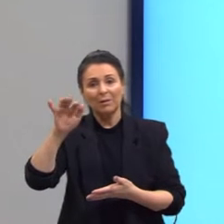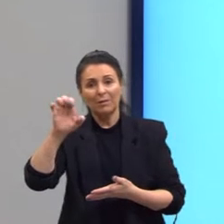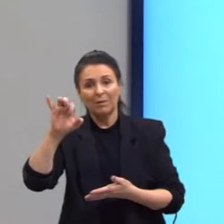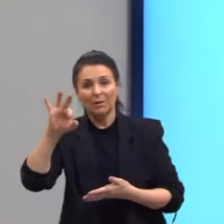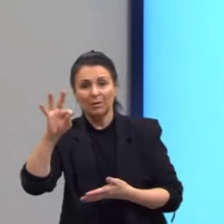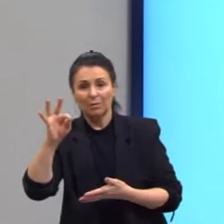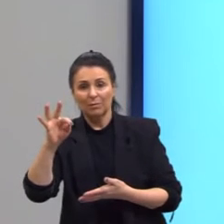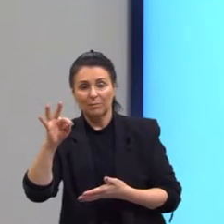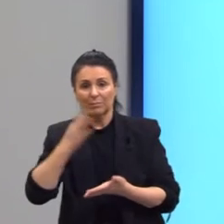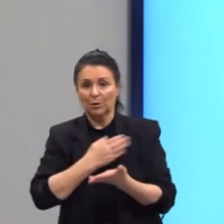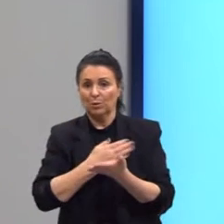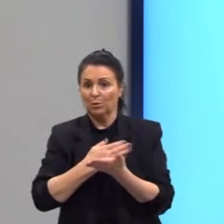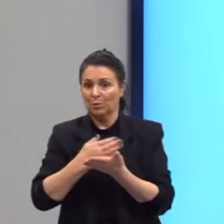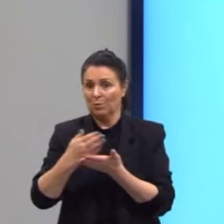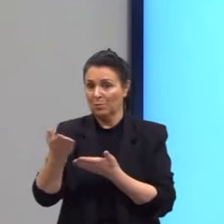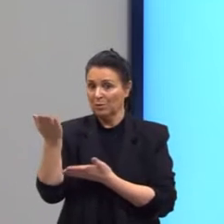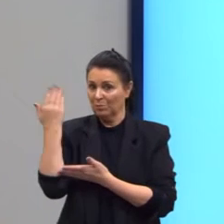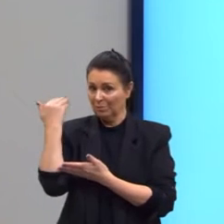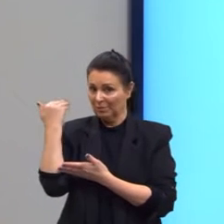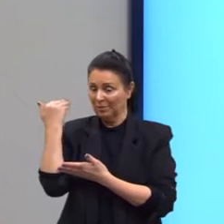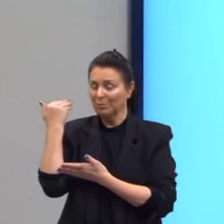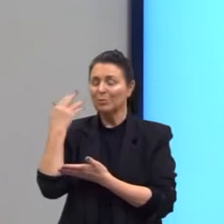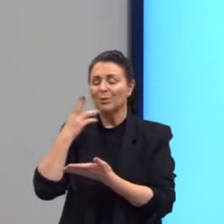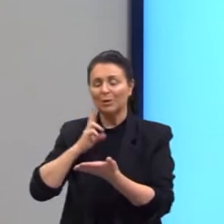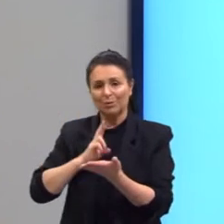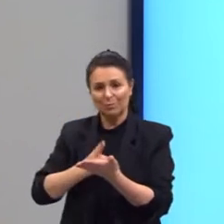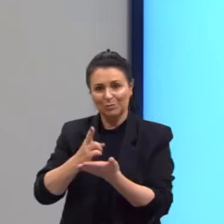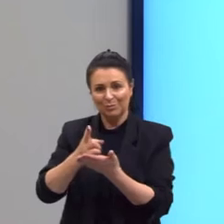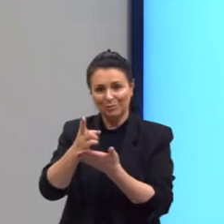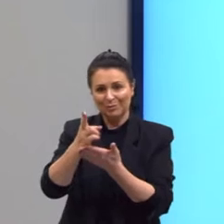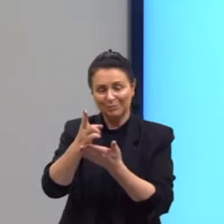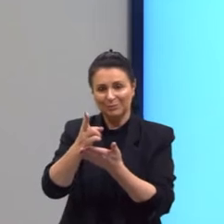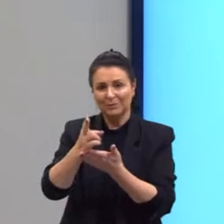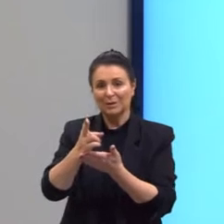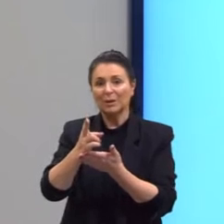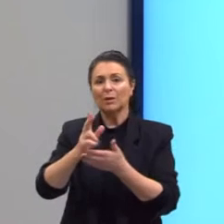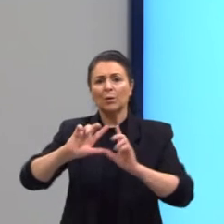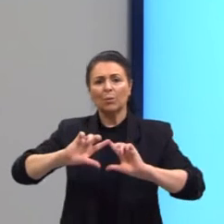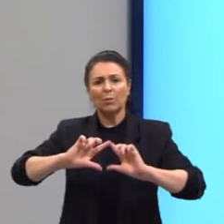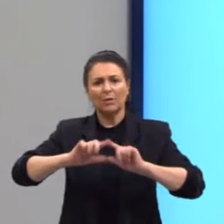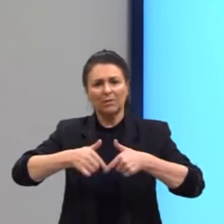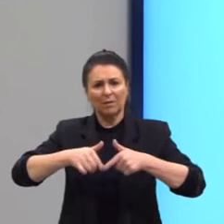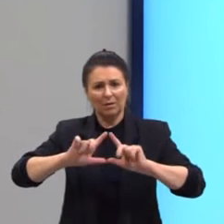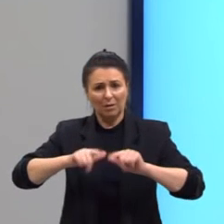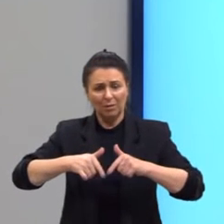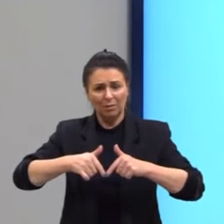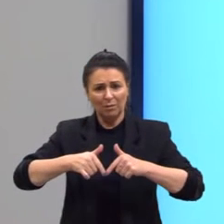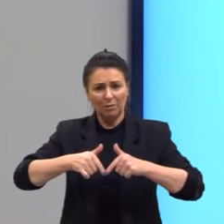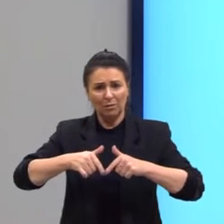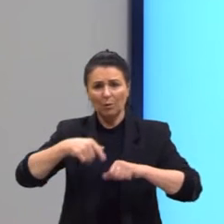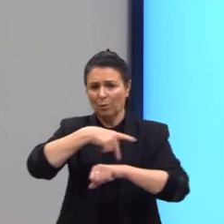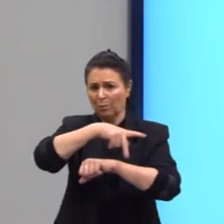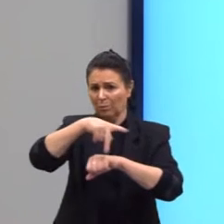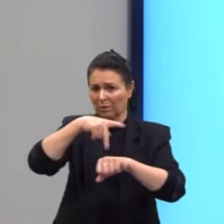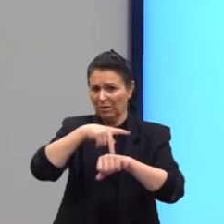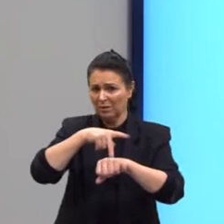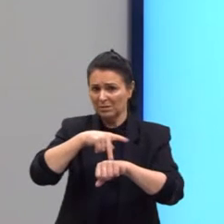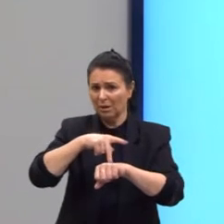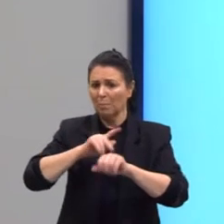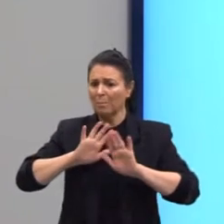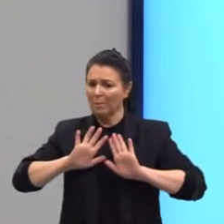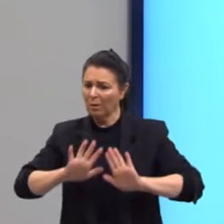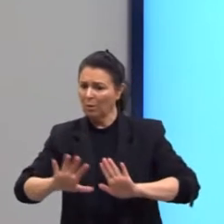eu sono passado e não terminou ainda então Israel parou de atrair visitantes ou não